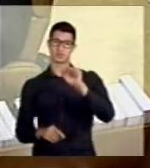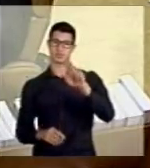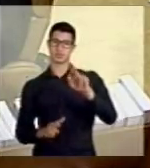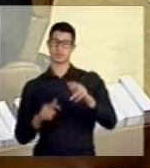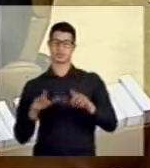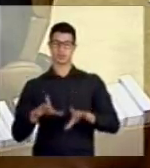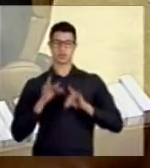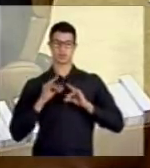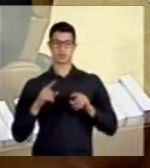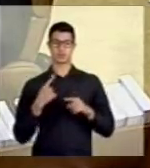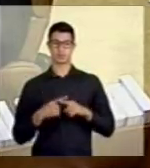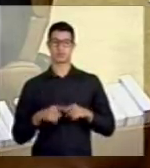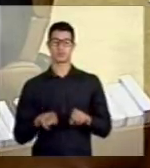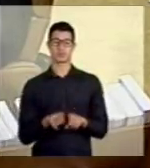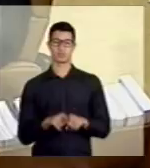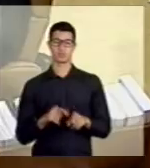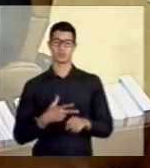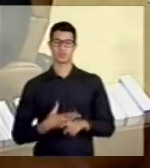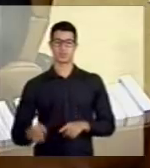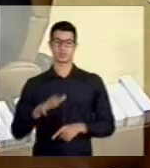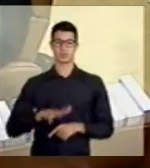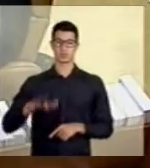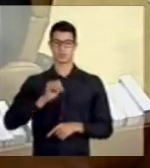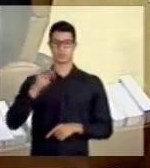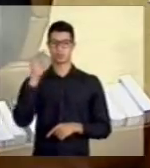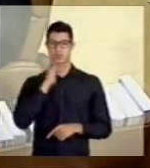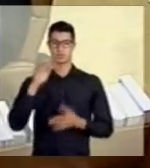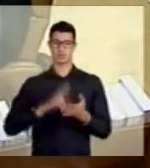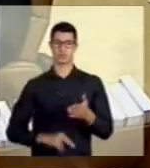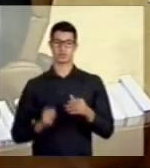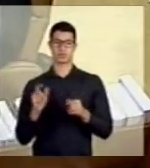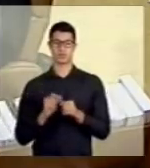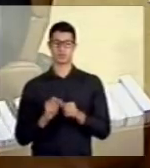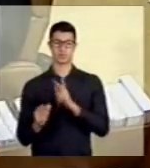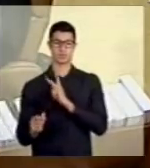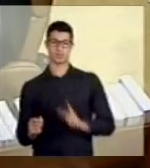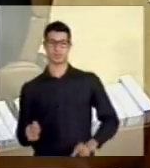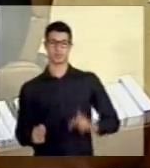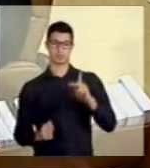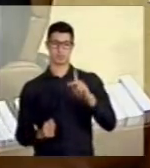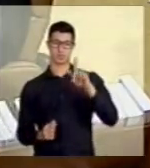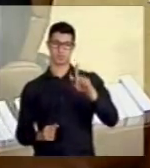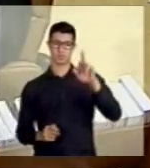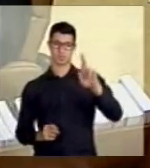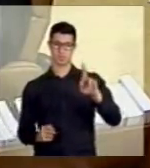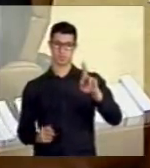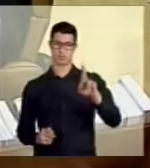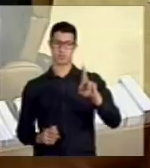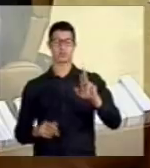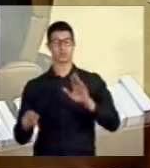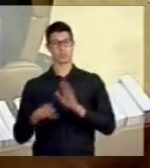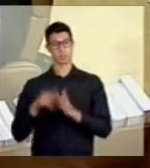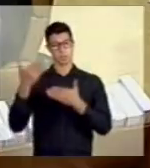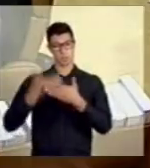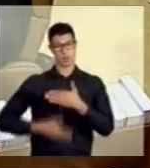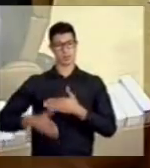ao acordo. E, finalmente, ressalto no brevíssimo relatório que faço, senhor presidente, que a Procuradoria da República, em seu